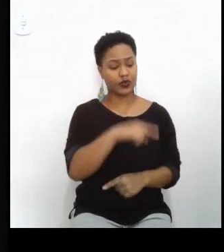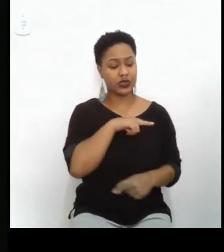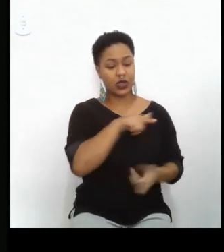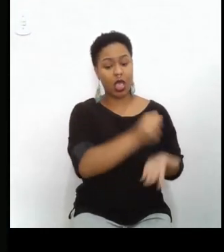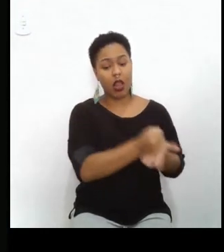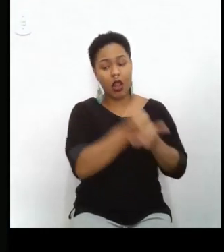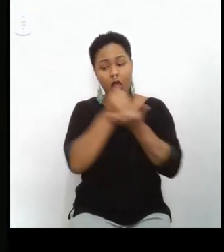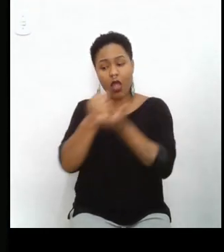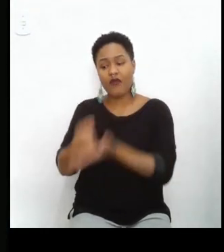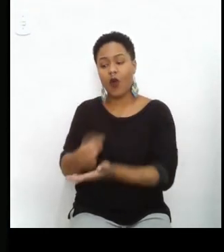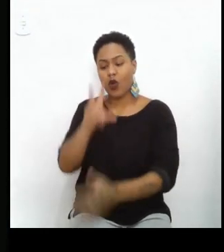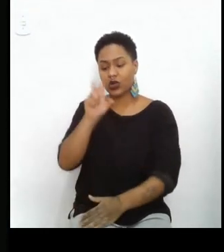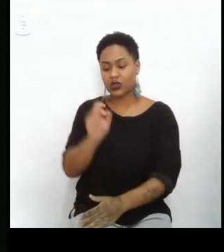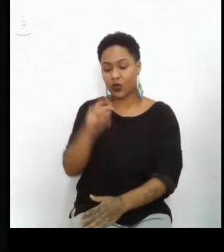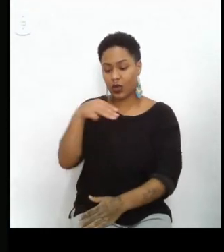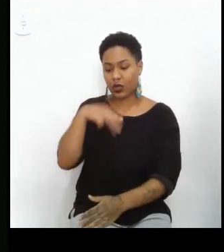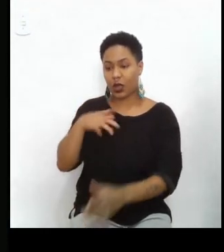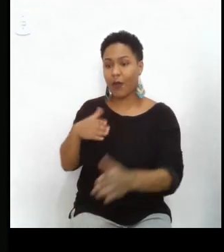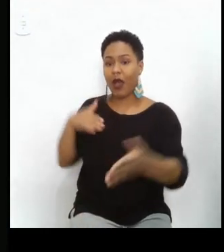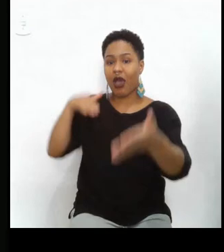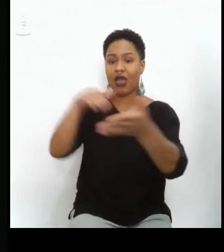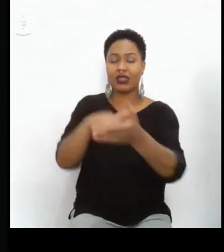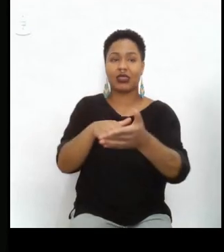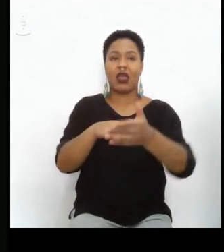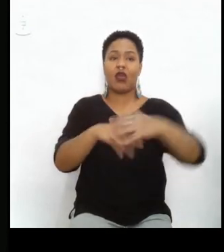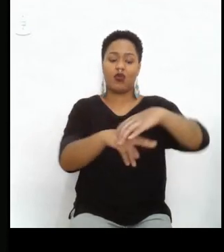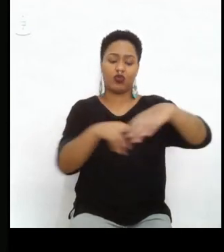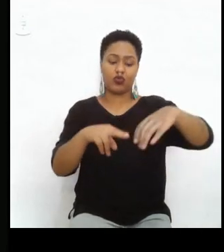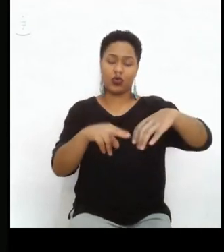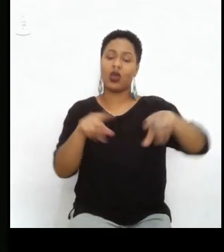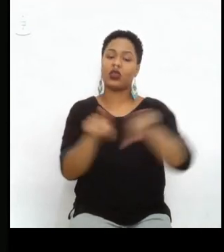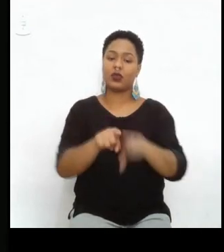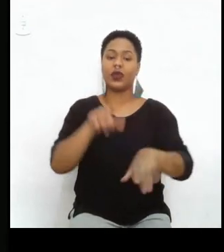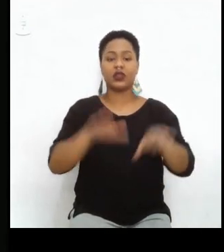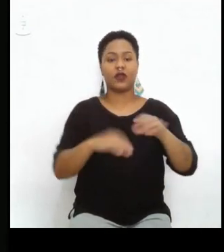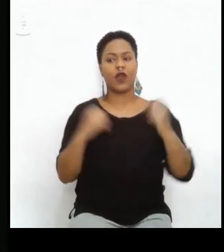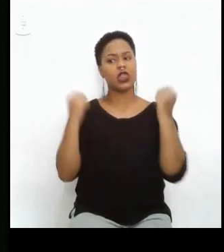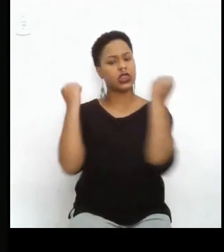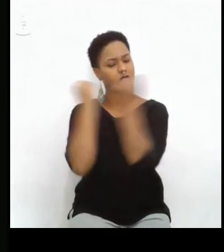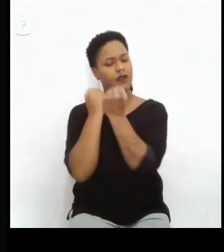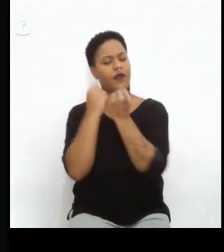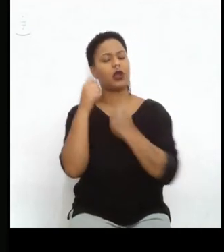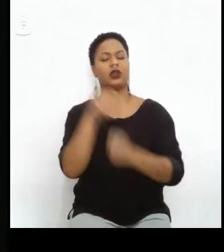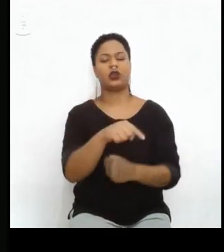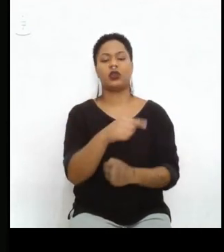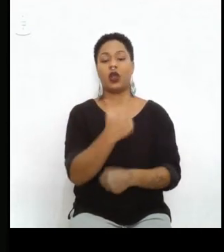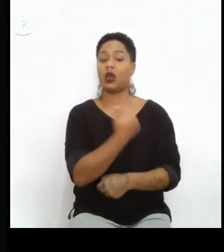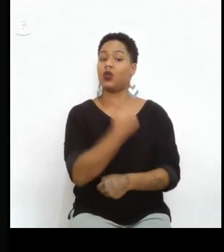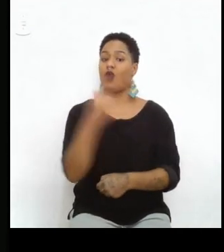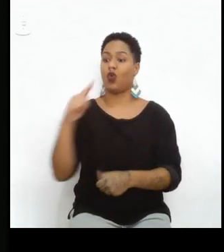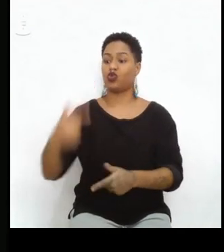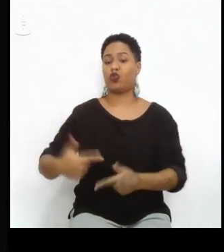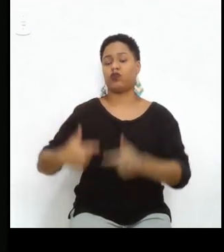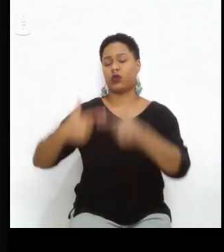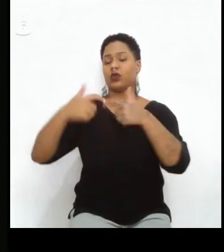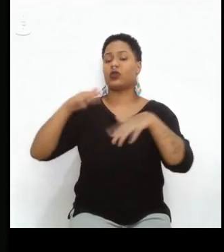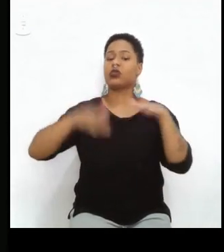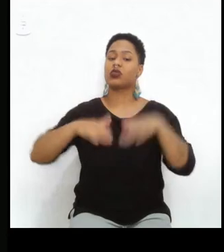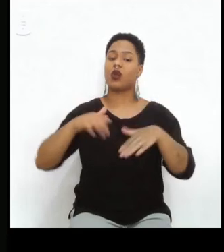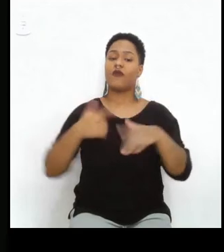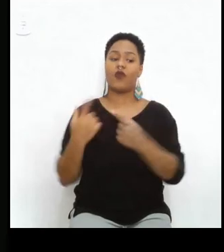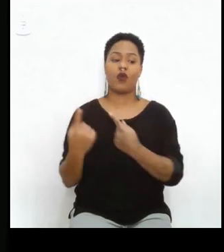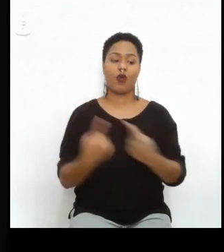por mais de 50 Km até o túnel e provavelmente deve ter defendido você lá em outro confronto talvez computadores